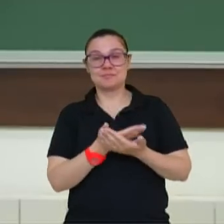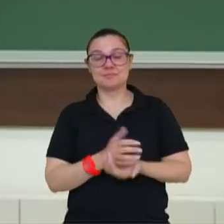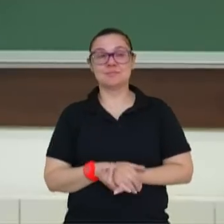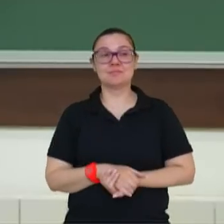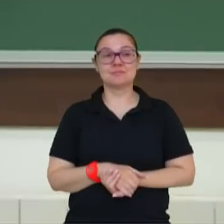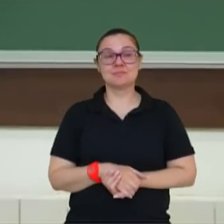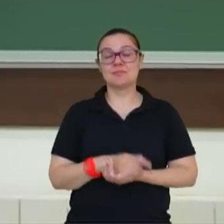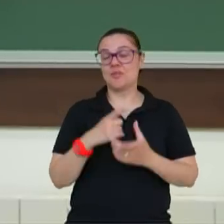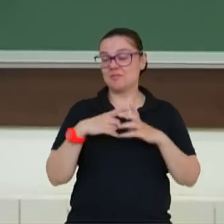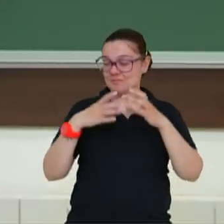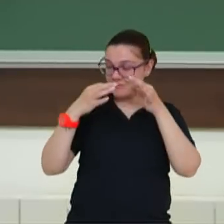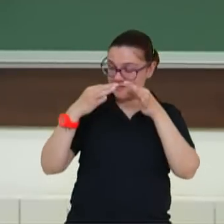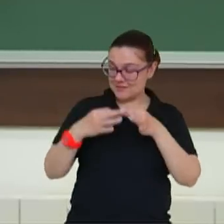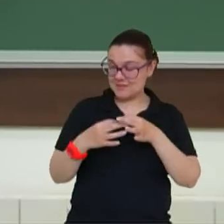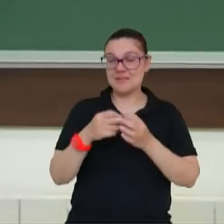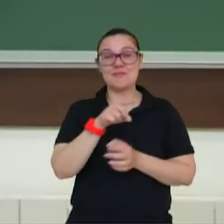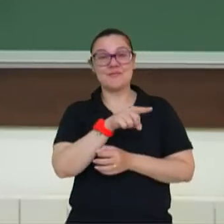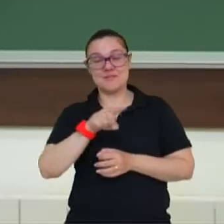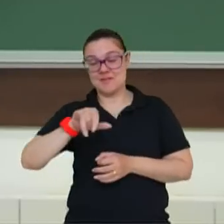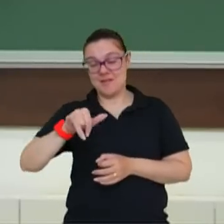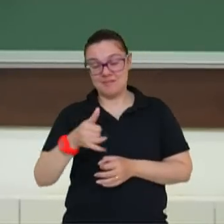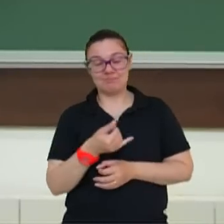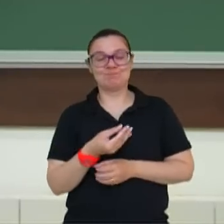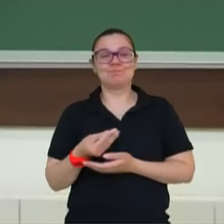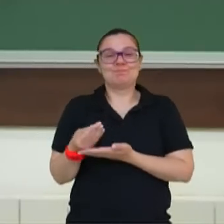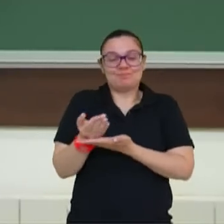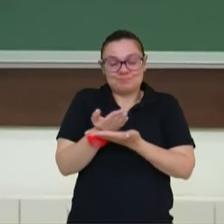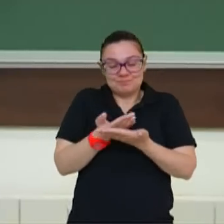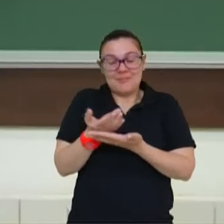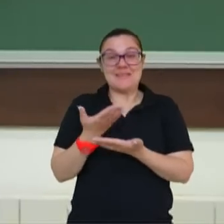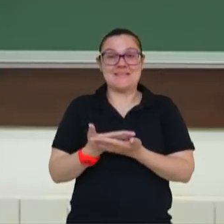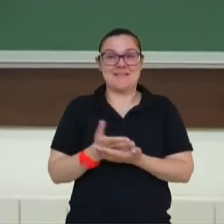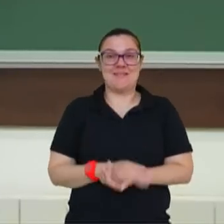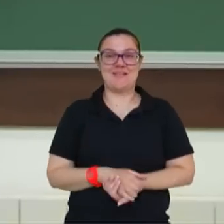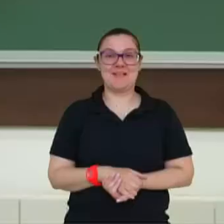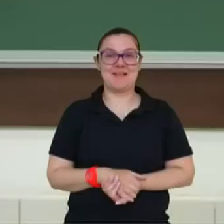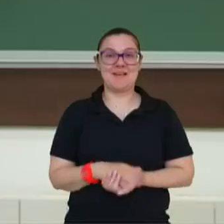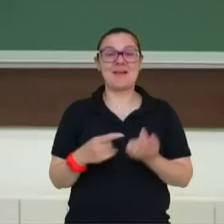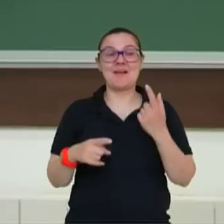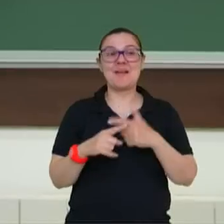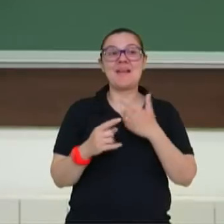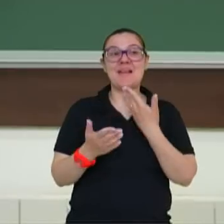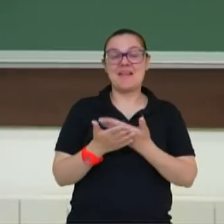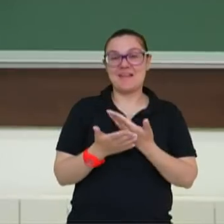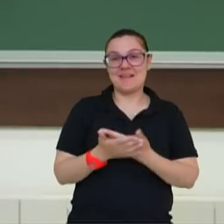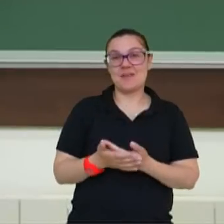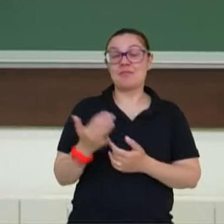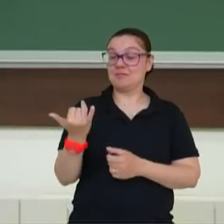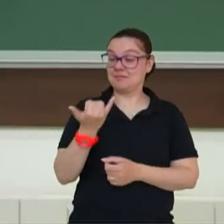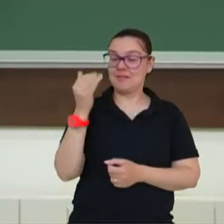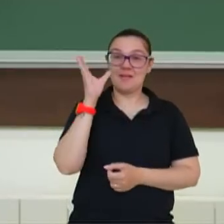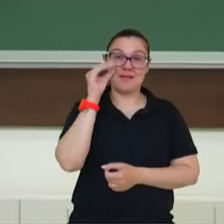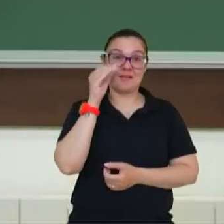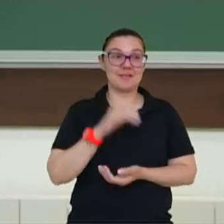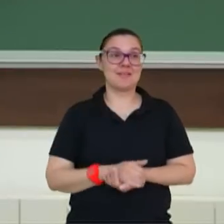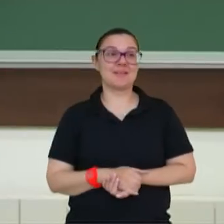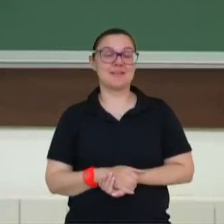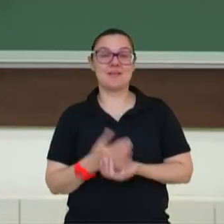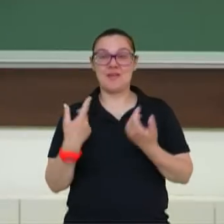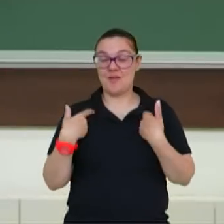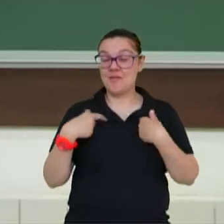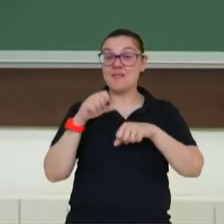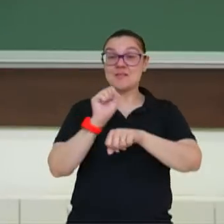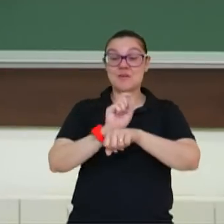e eu tenho certeza que vocês aproveitaram muito bem essa aula, porque essa aula é muito interessante. E eu